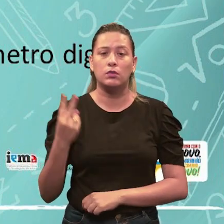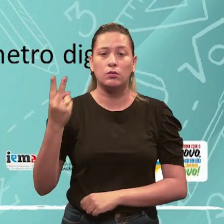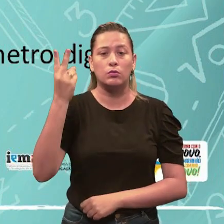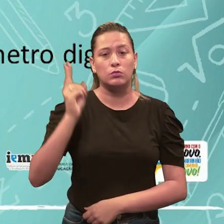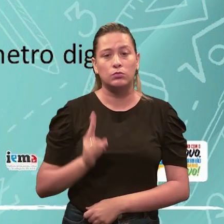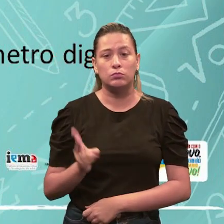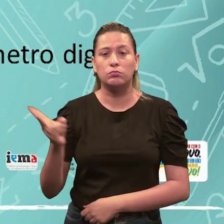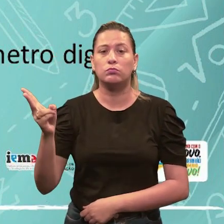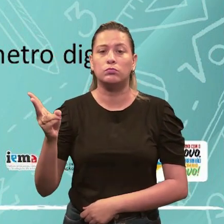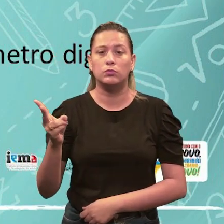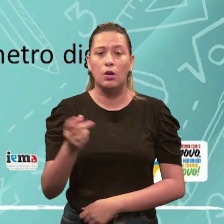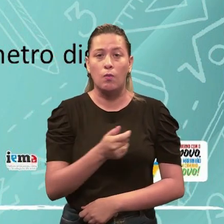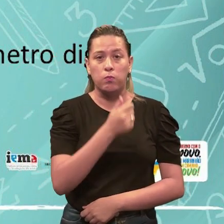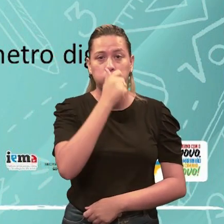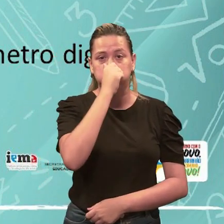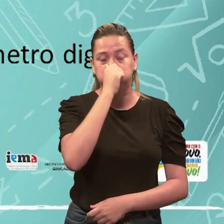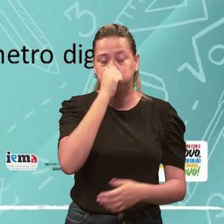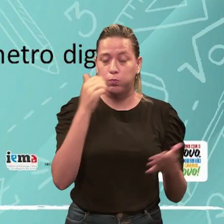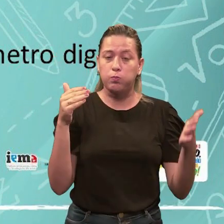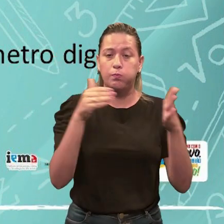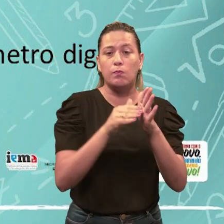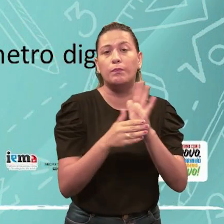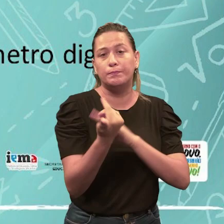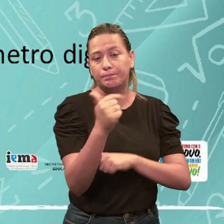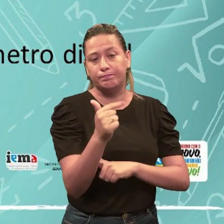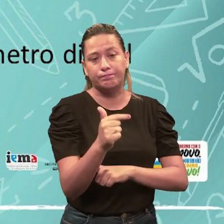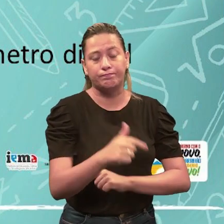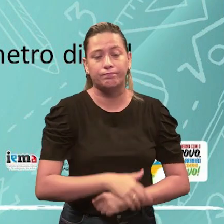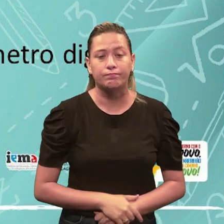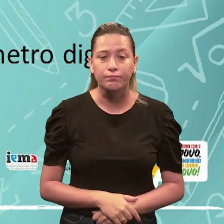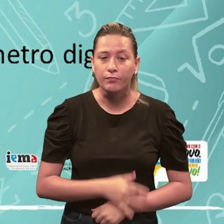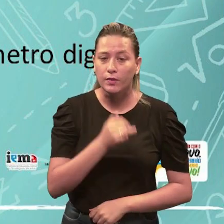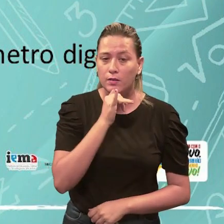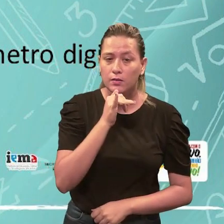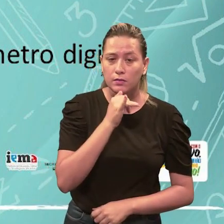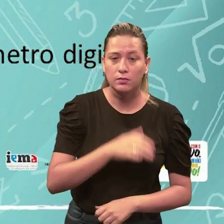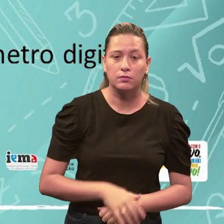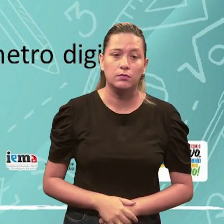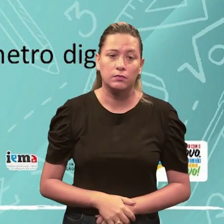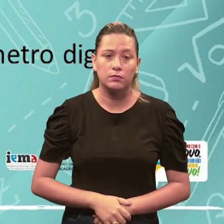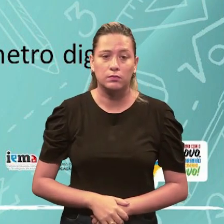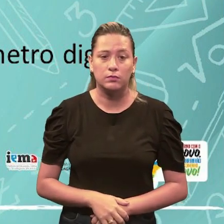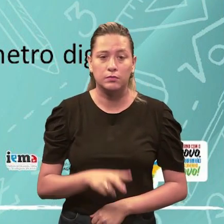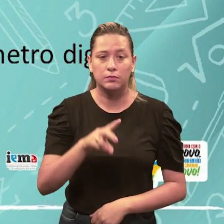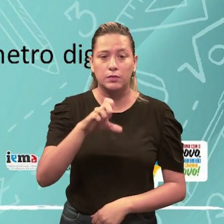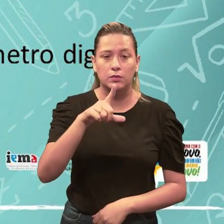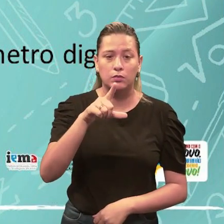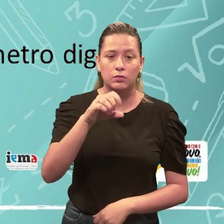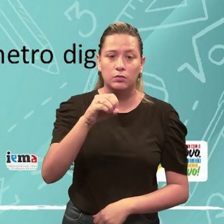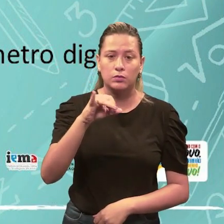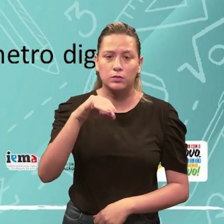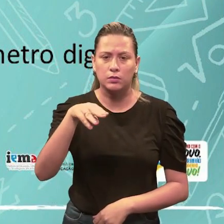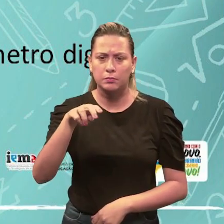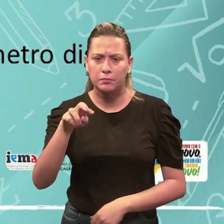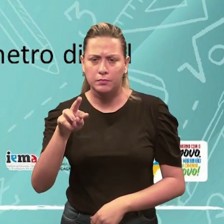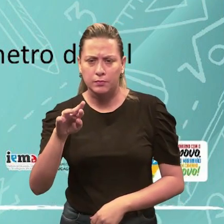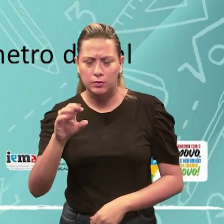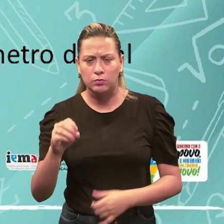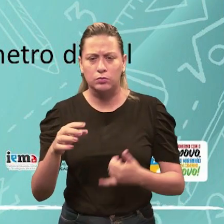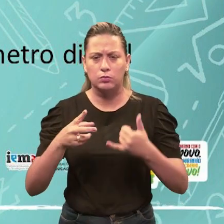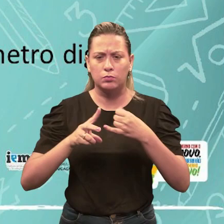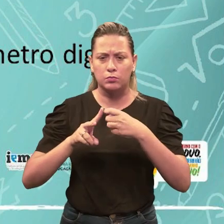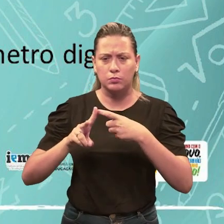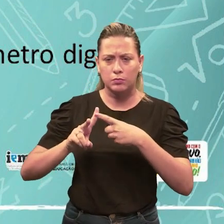pressão infinita, infinita. Então, um exemplo aqui, ó, velocidade, velocímetro mecânico, temperatura